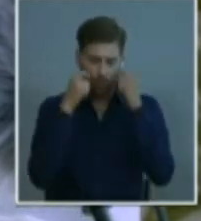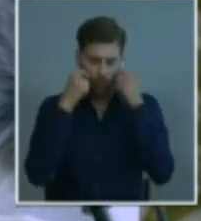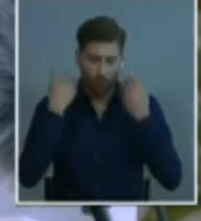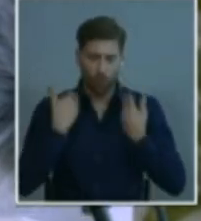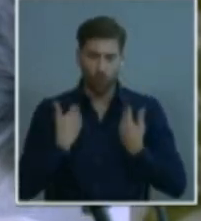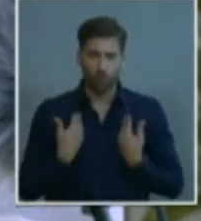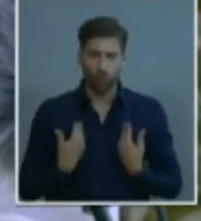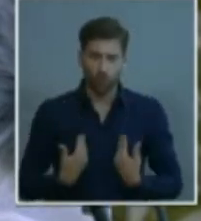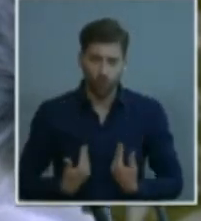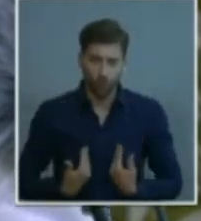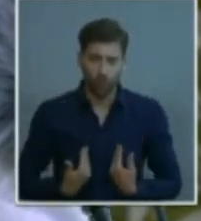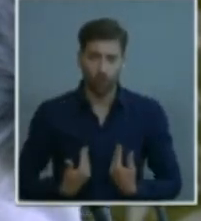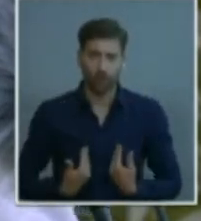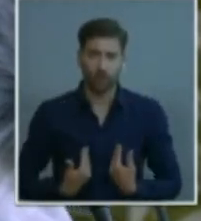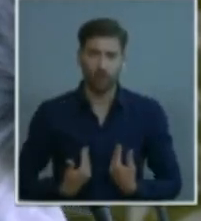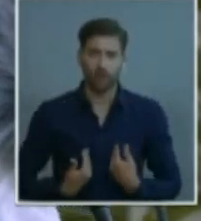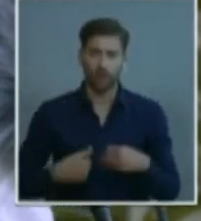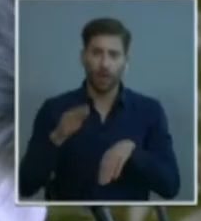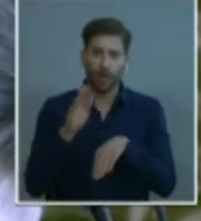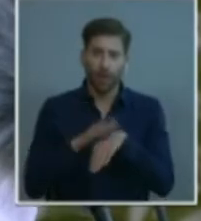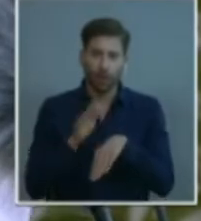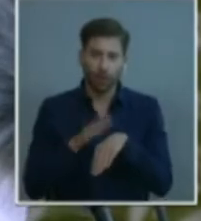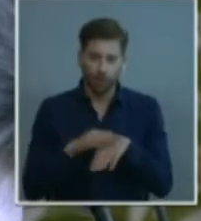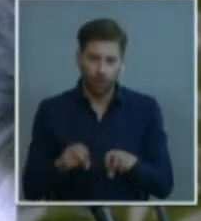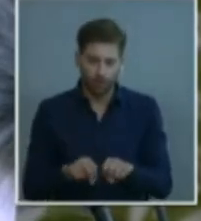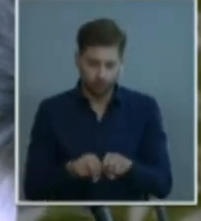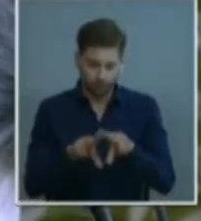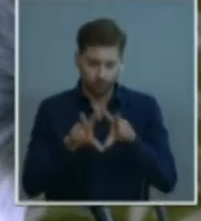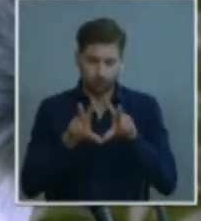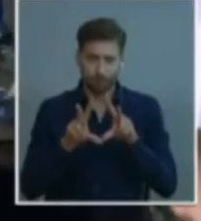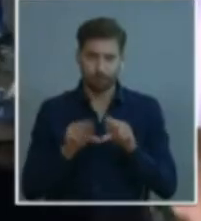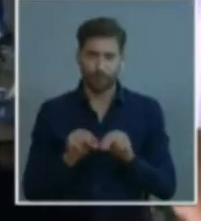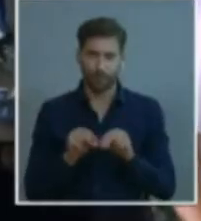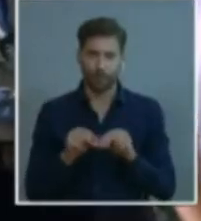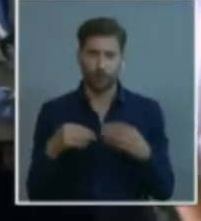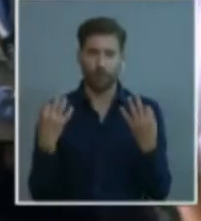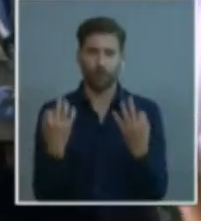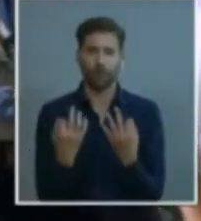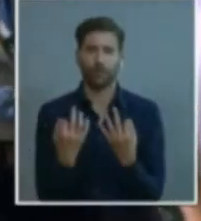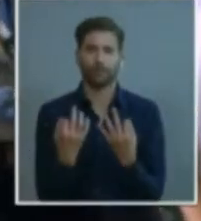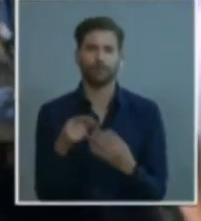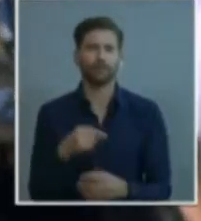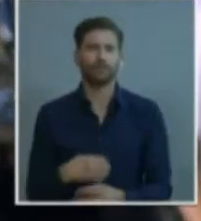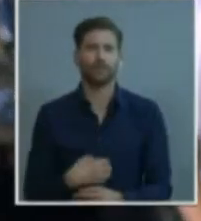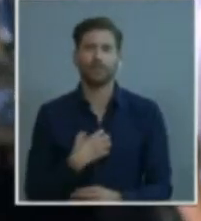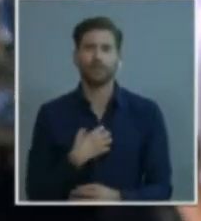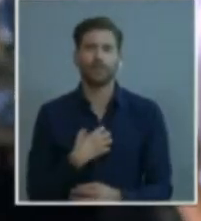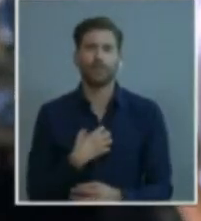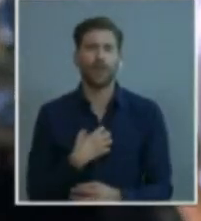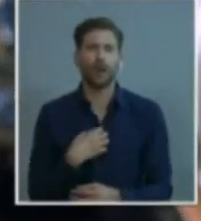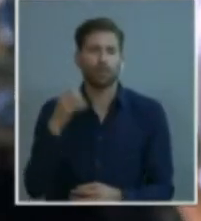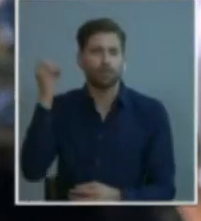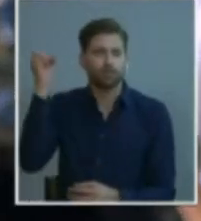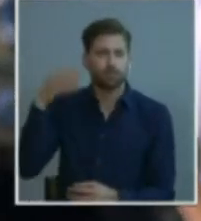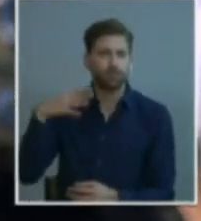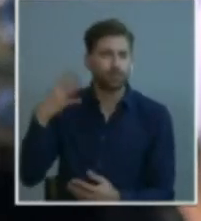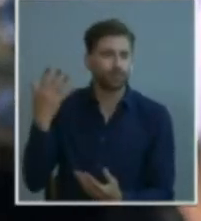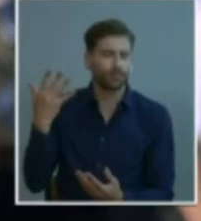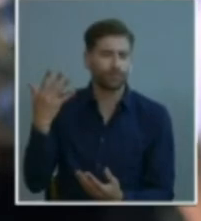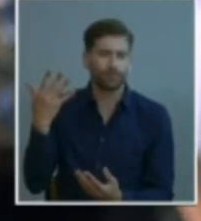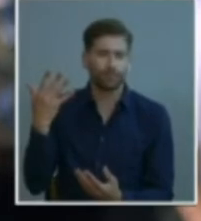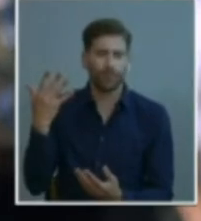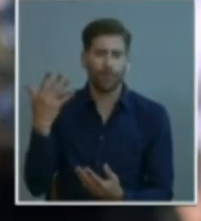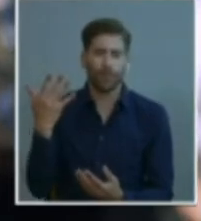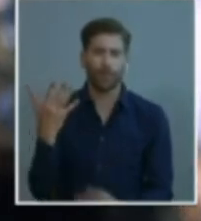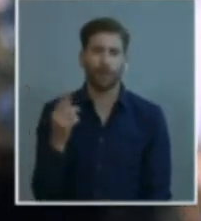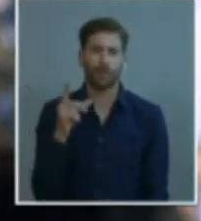de toda a mancha da culpa original, é sinal. Esse sinal que nos falava hoje